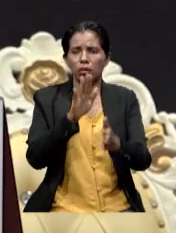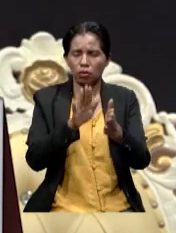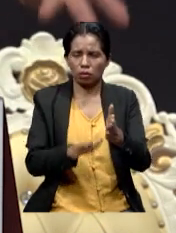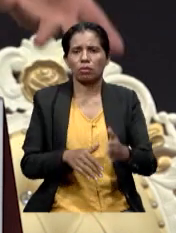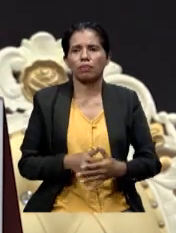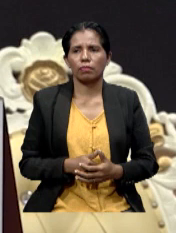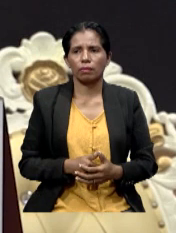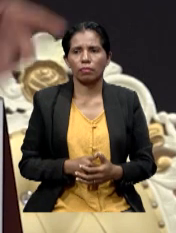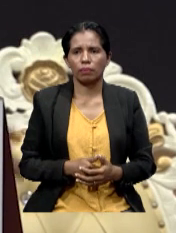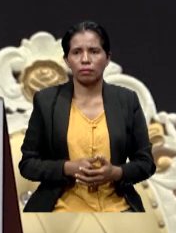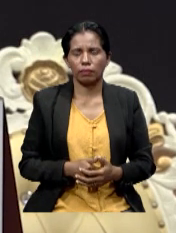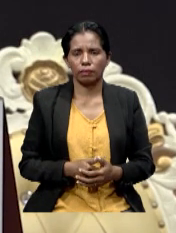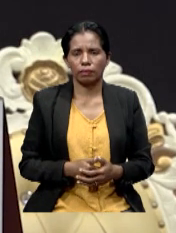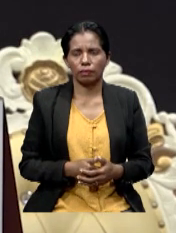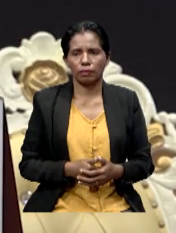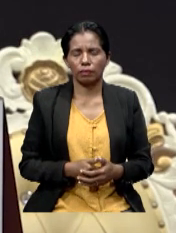crescimento. Em crescimento.